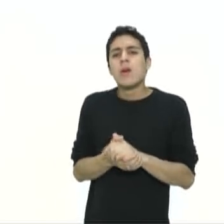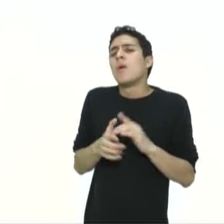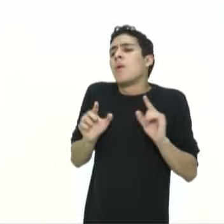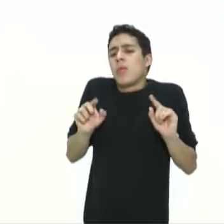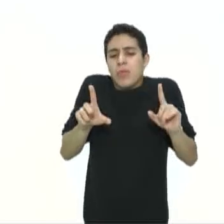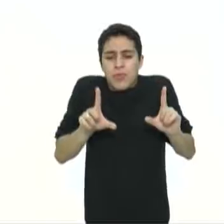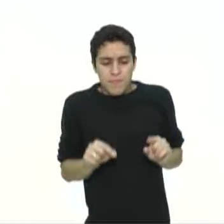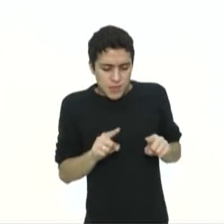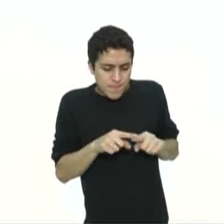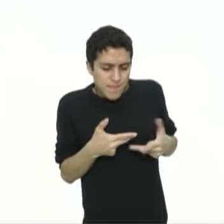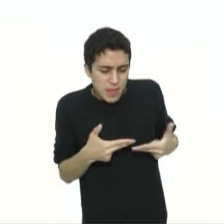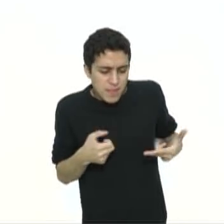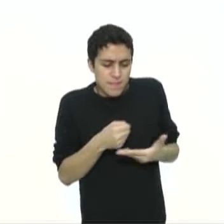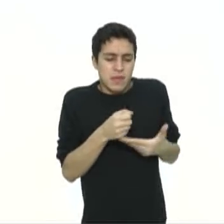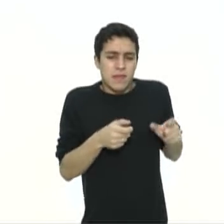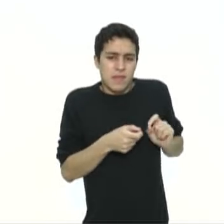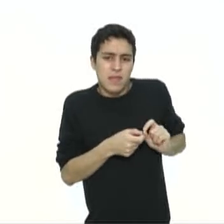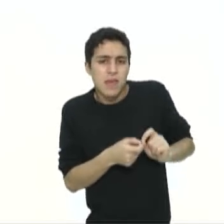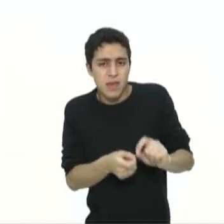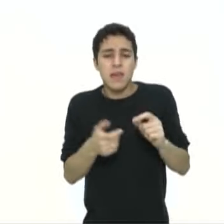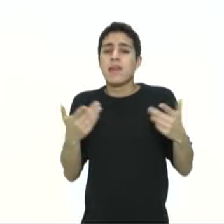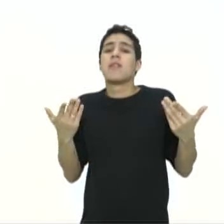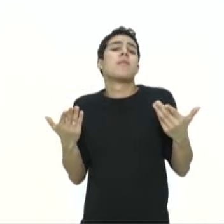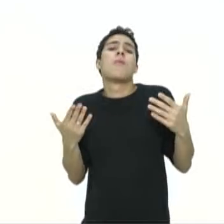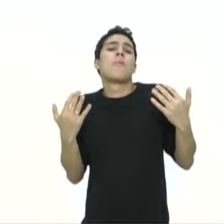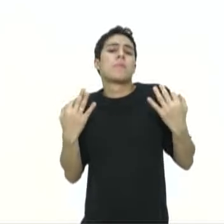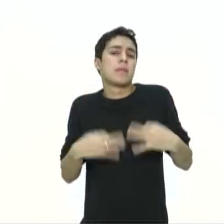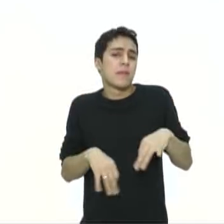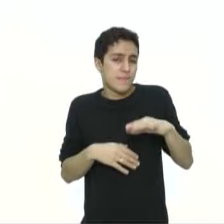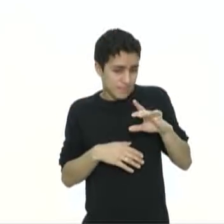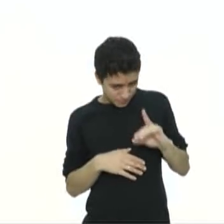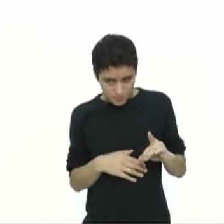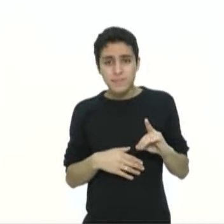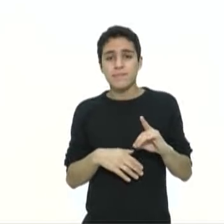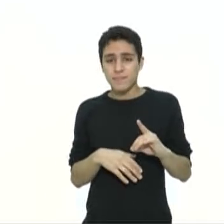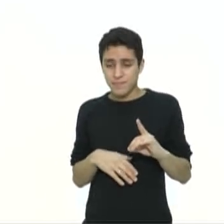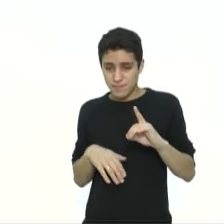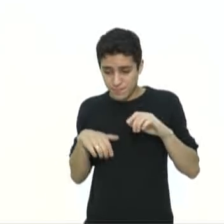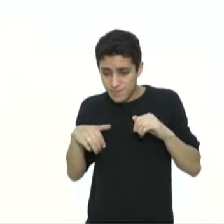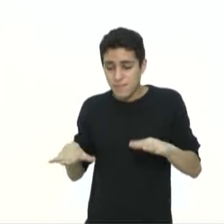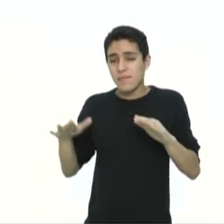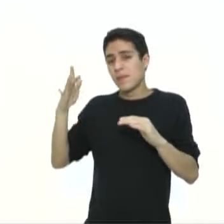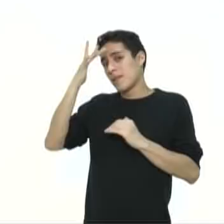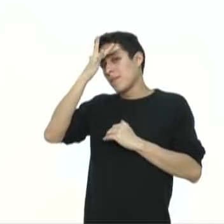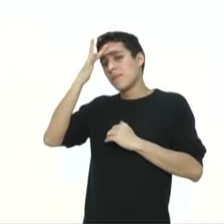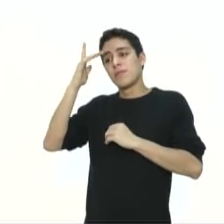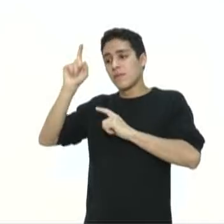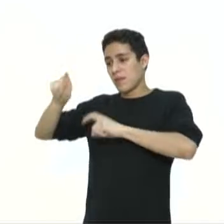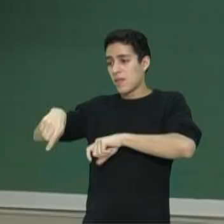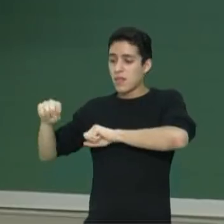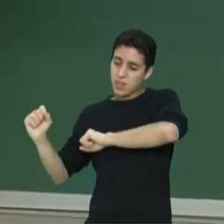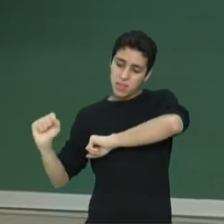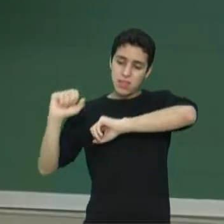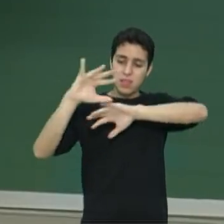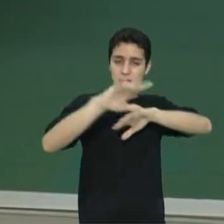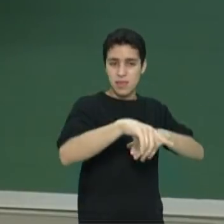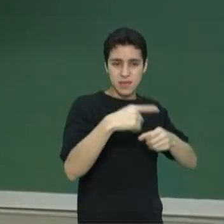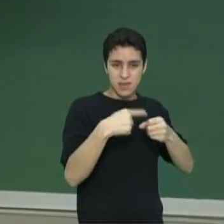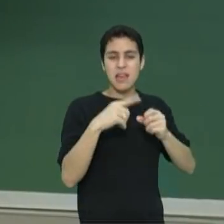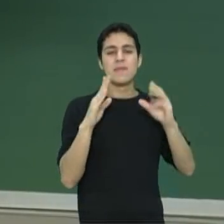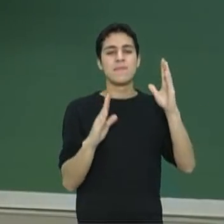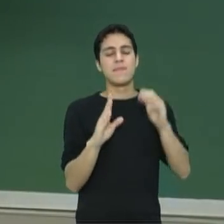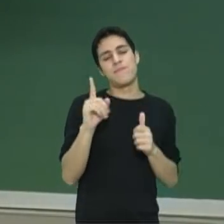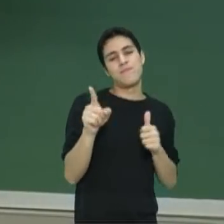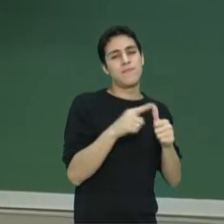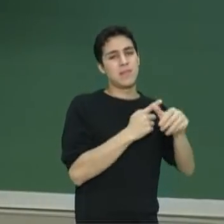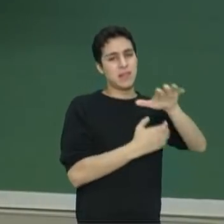isso não aconteceu, né? Então, sobrou-nos a letra D, que foi o aumento da migração campo-cidade, lá na primeira, na segunda revolução